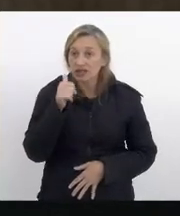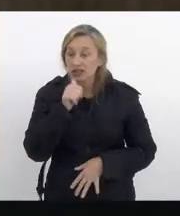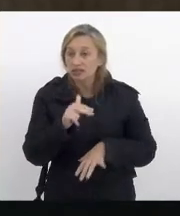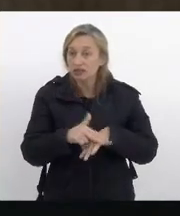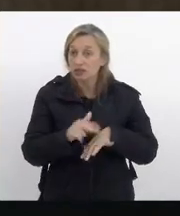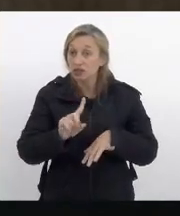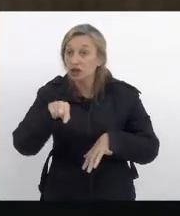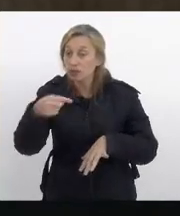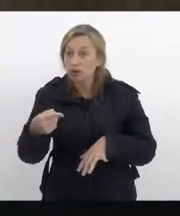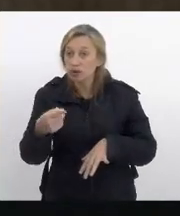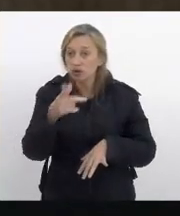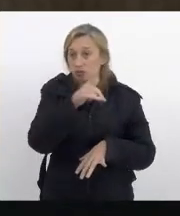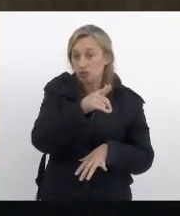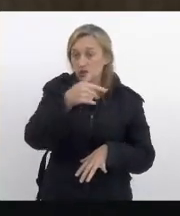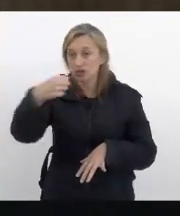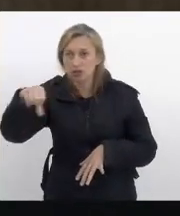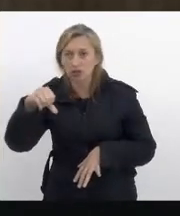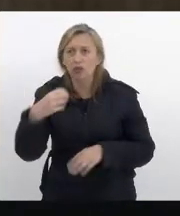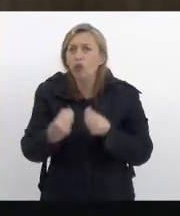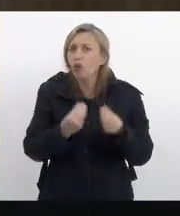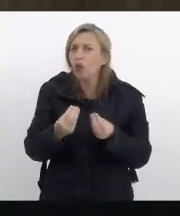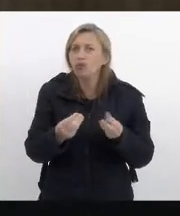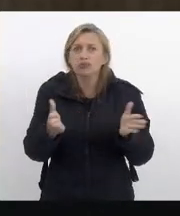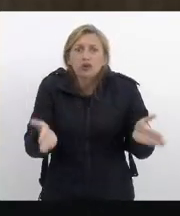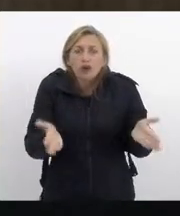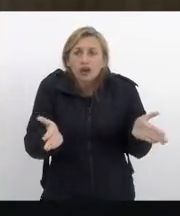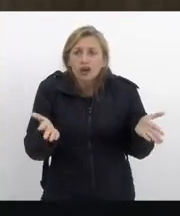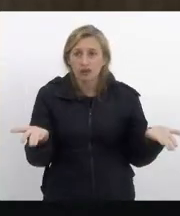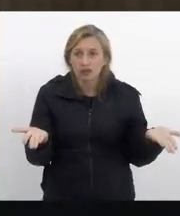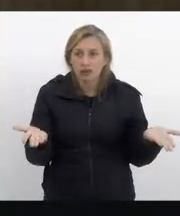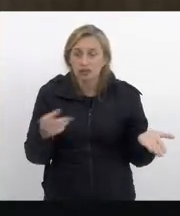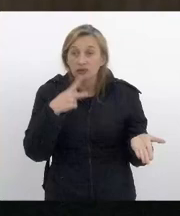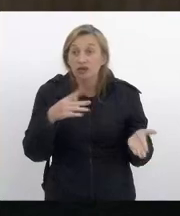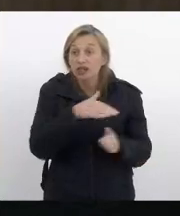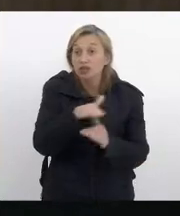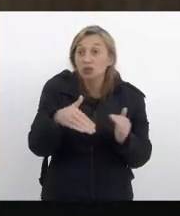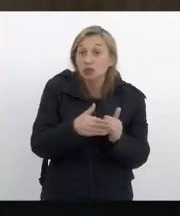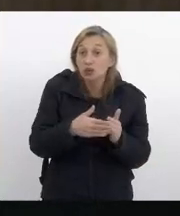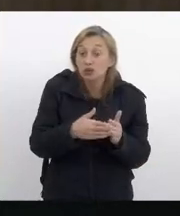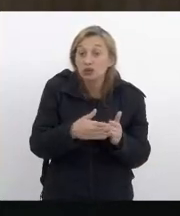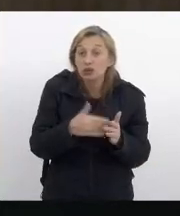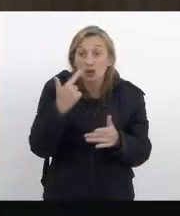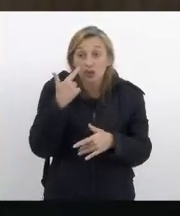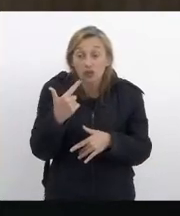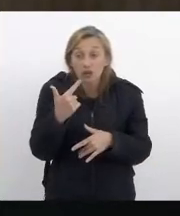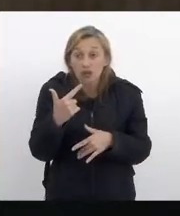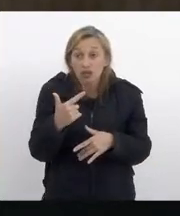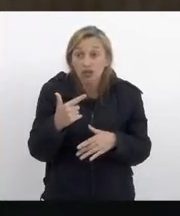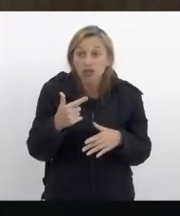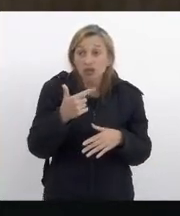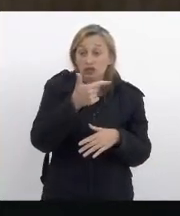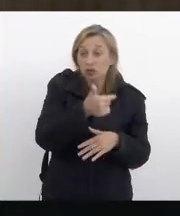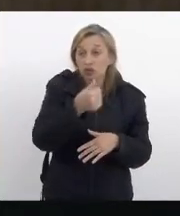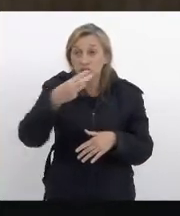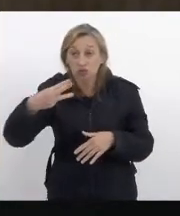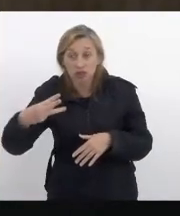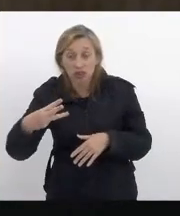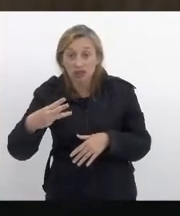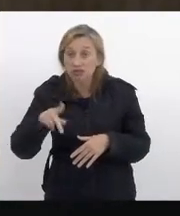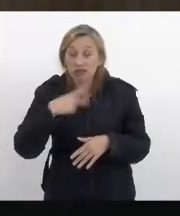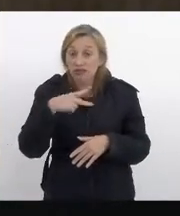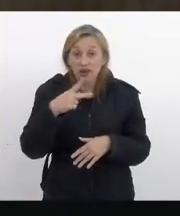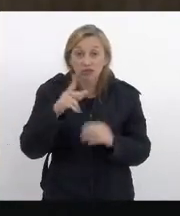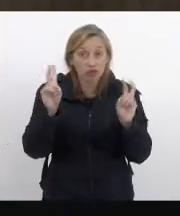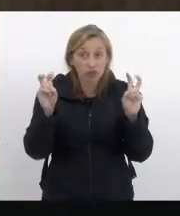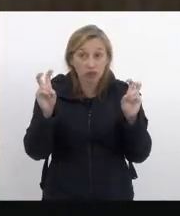após 2019. Como nós vamos ficar? Quando fala de todos, eu vejo que a de 2003 não tá falando sobre